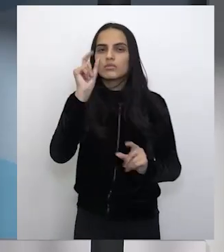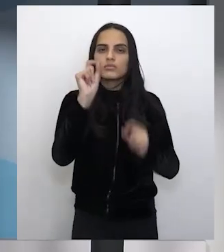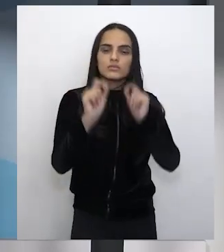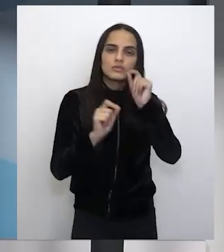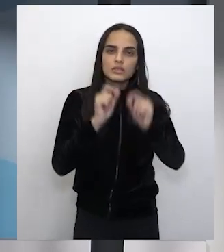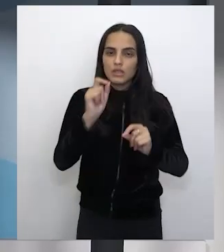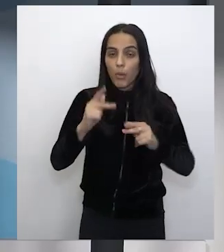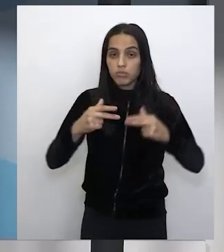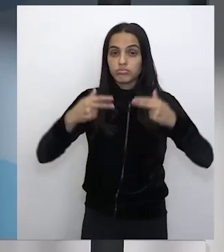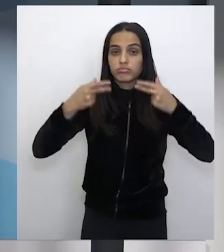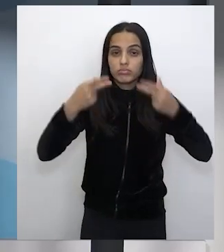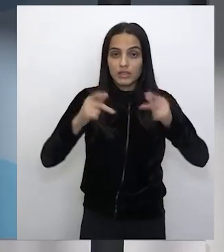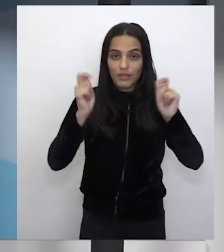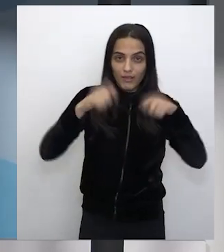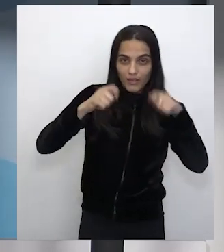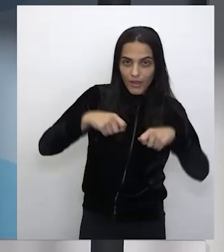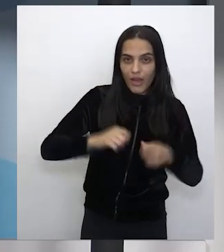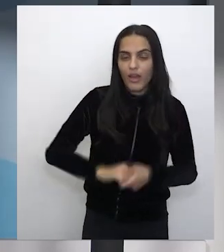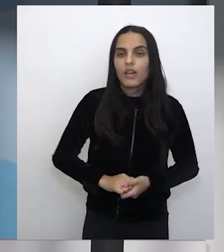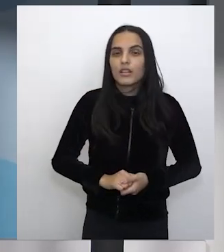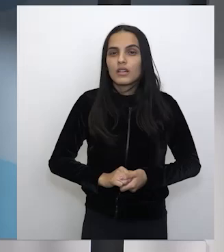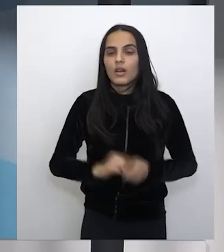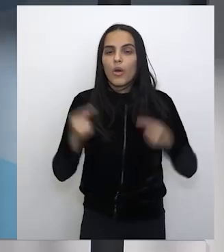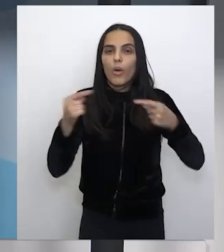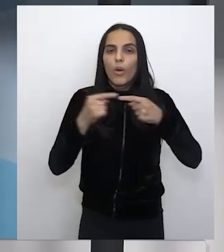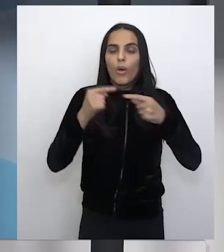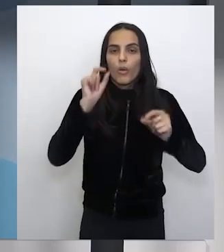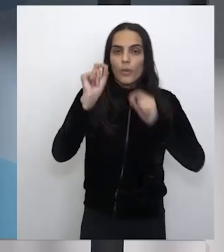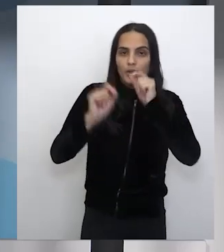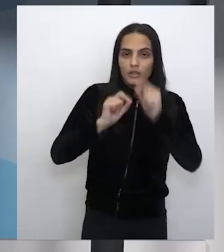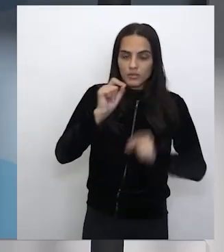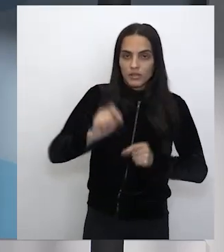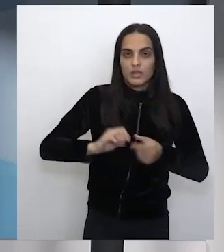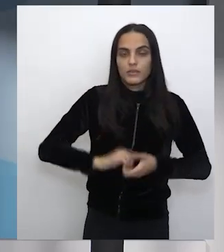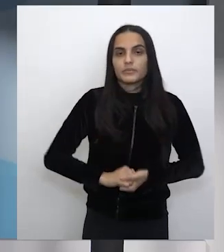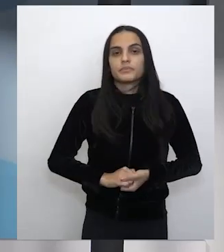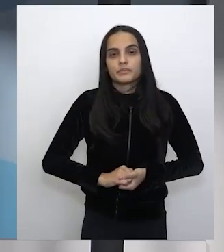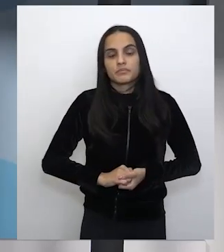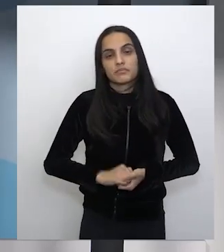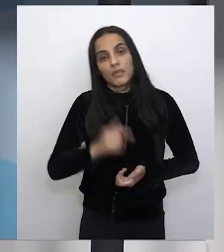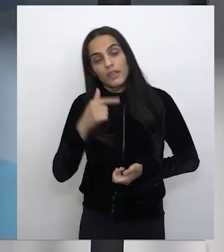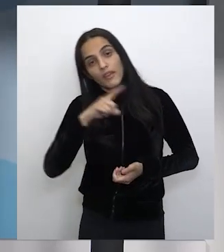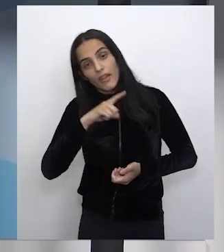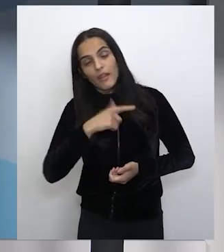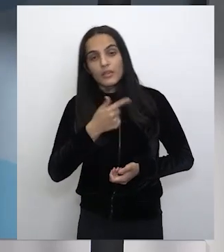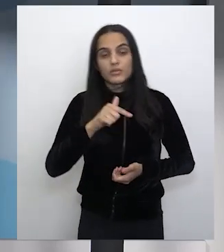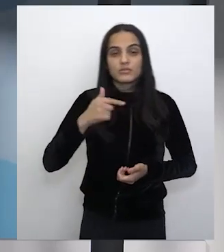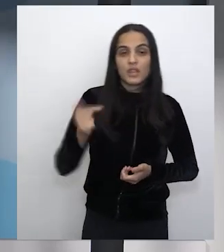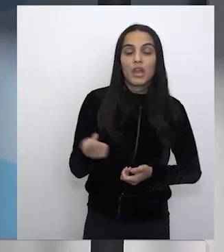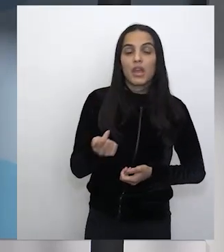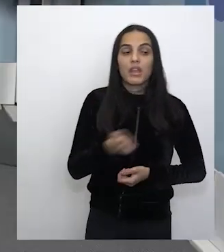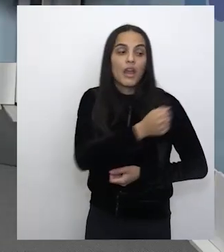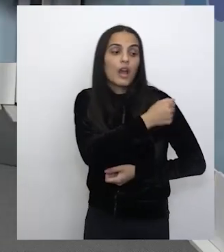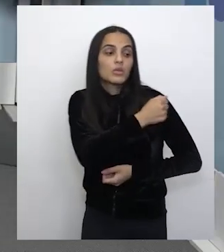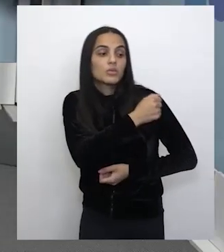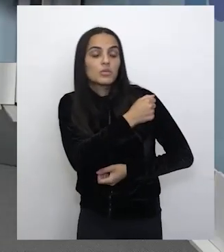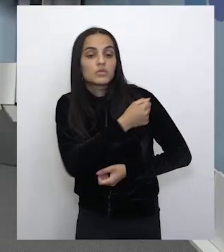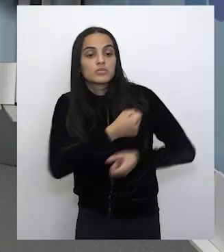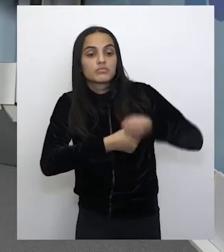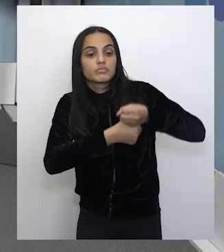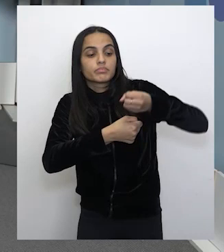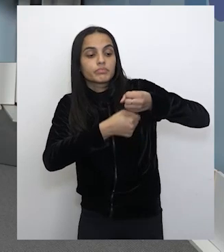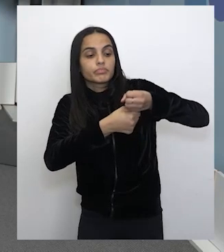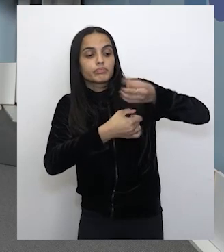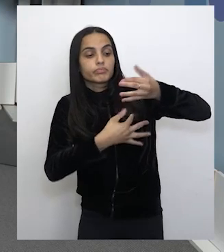esse link? O que se assemelha? Qual é a relação? Será que tem alguma relação? Não tem? O que você acha que os alunos estão falando,